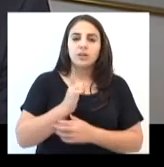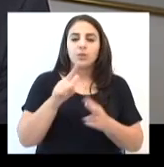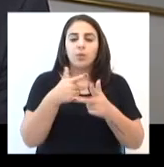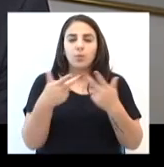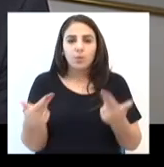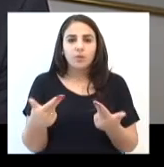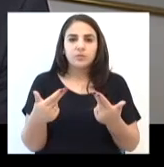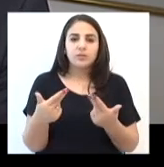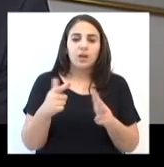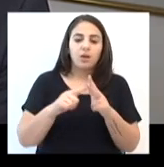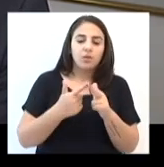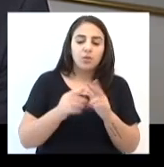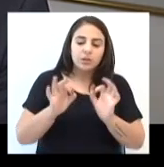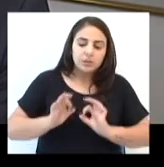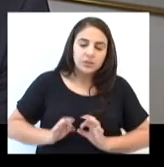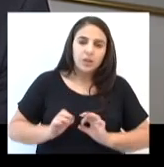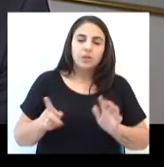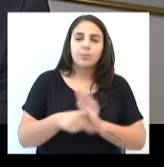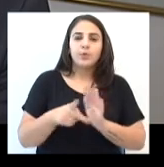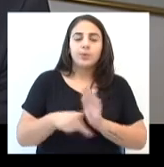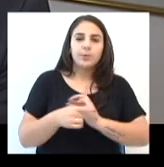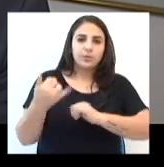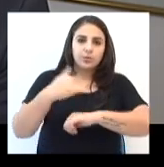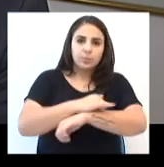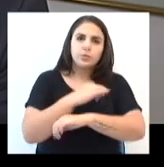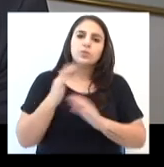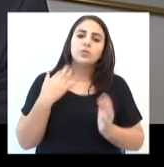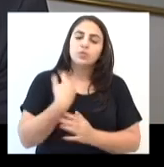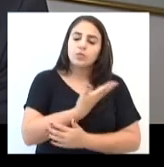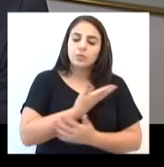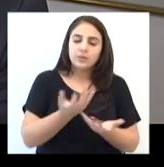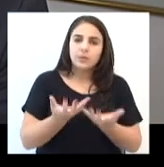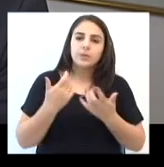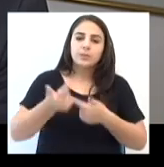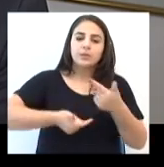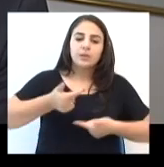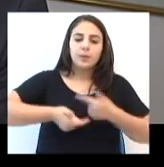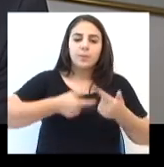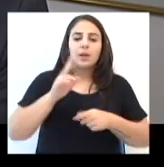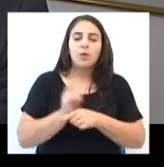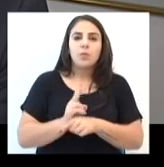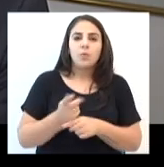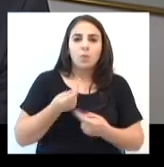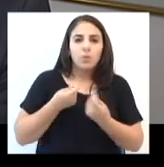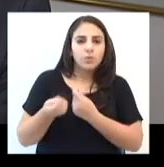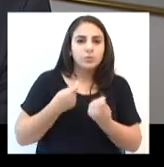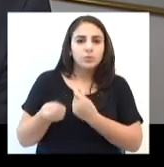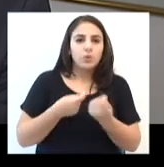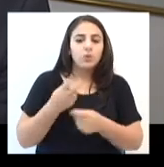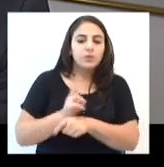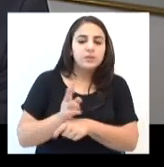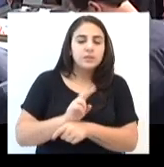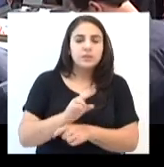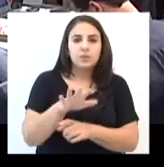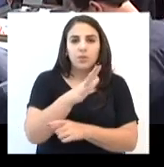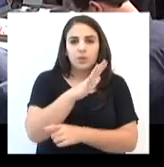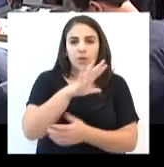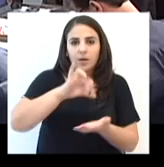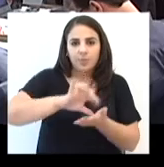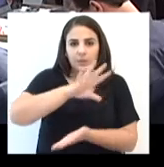nós queremos aqui então trabalhar essa ação de controle e fiscalização ambiental da melhor forma possível.